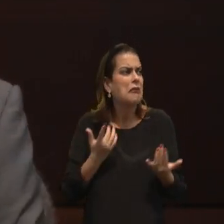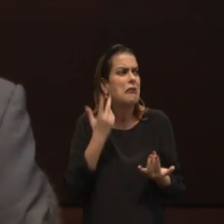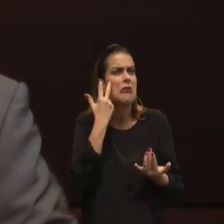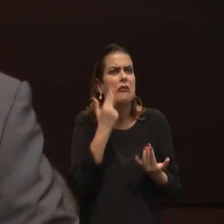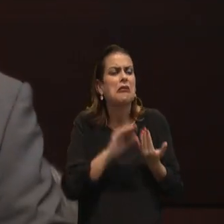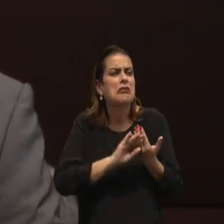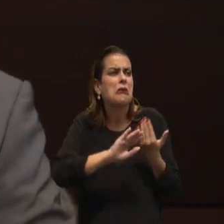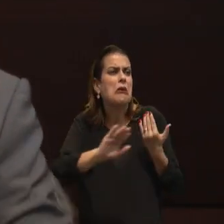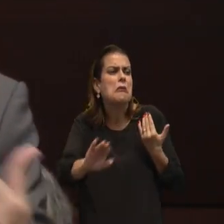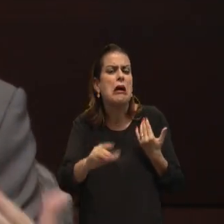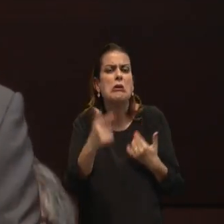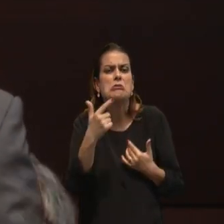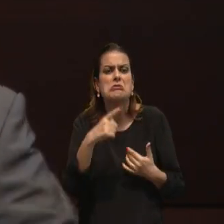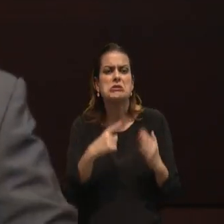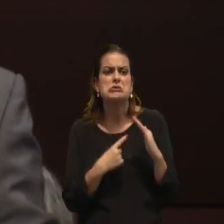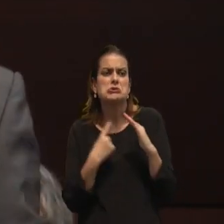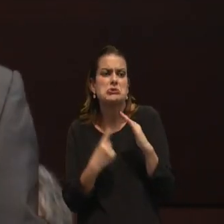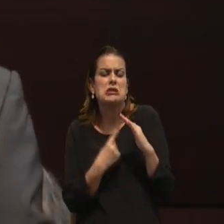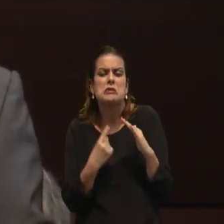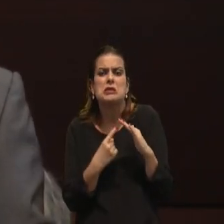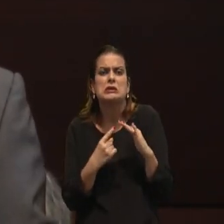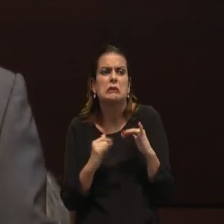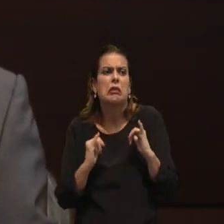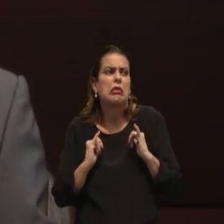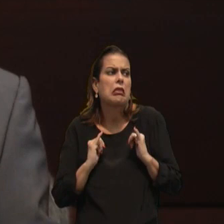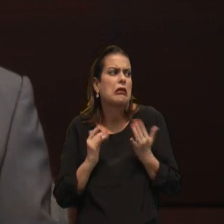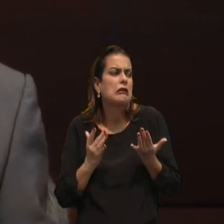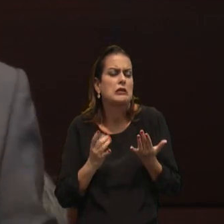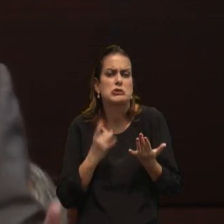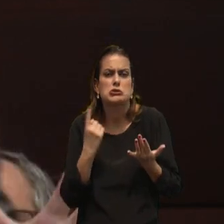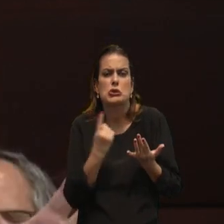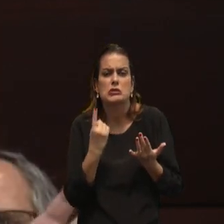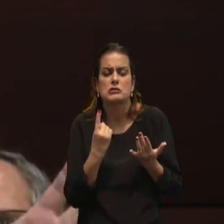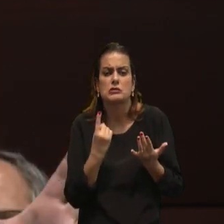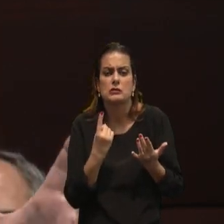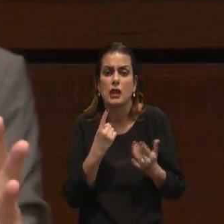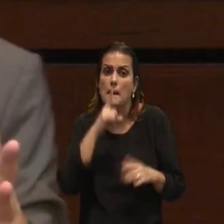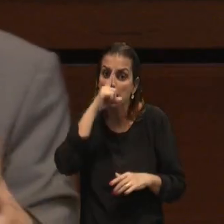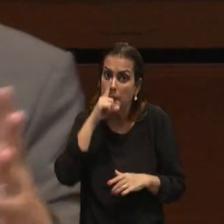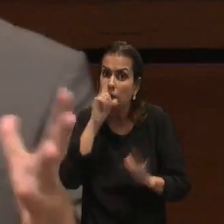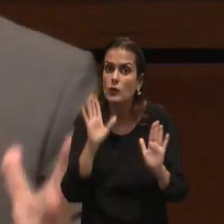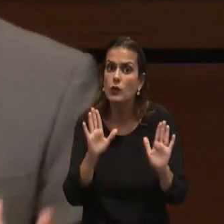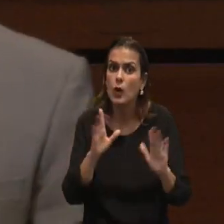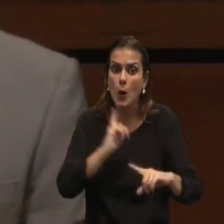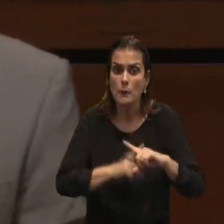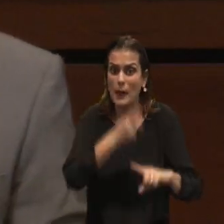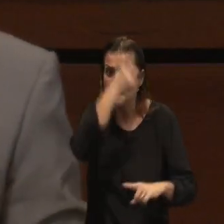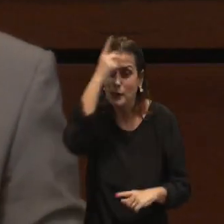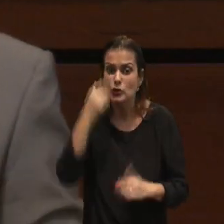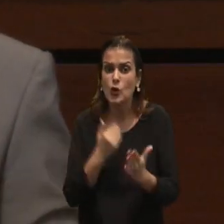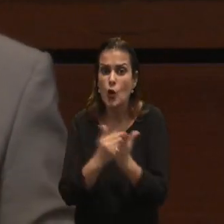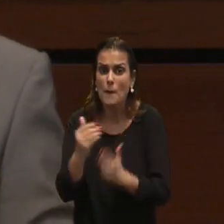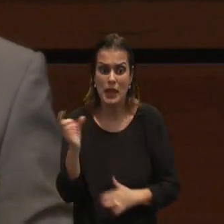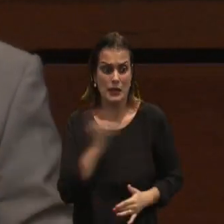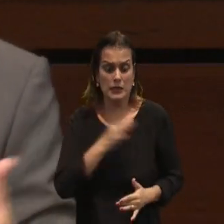de distanciamento. Isto é um perigo, porque as pessoas vão ficando amedrontadas,